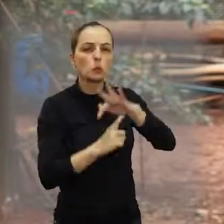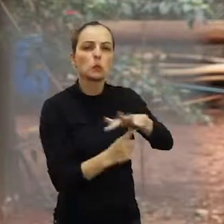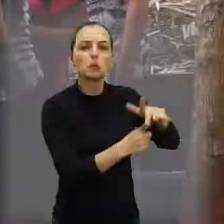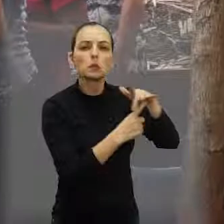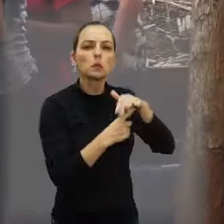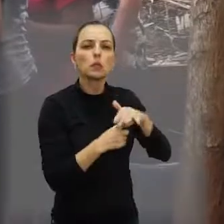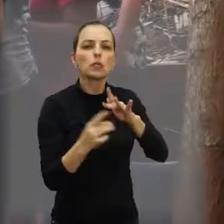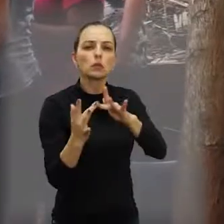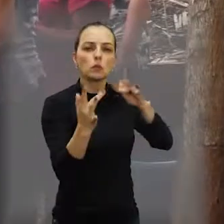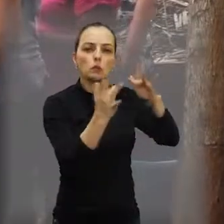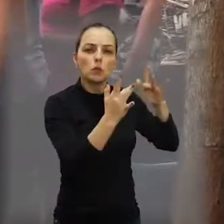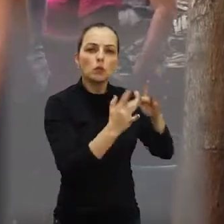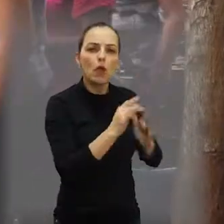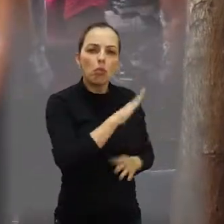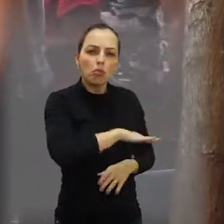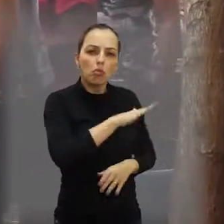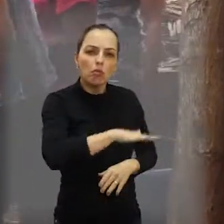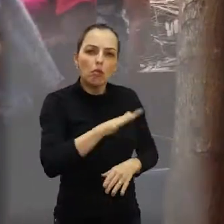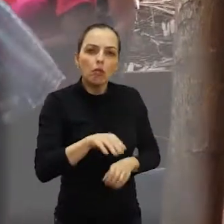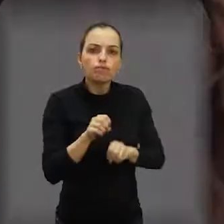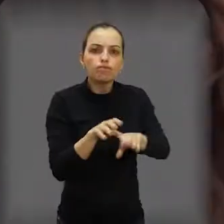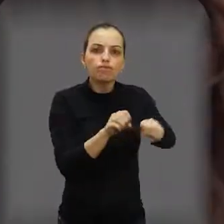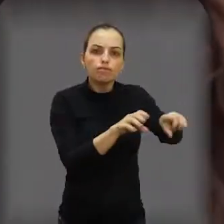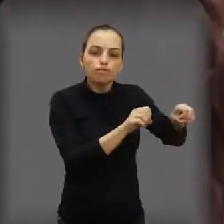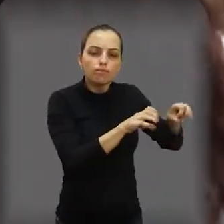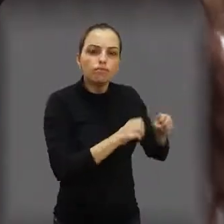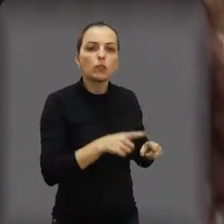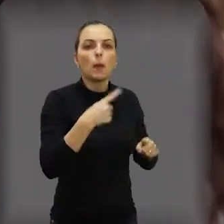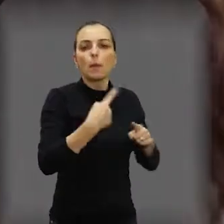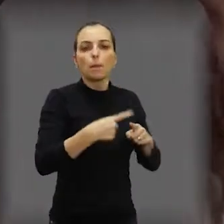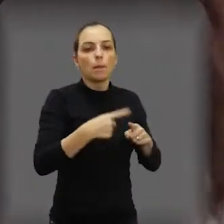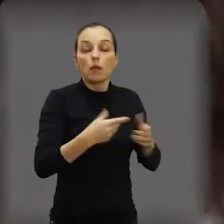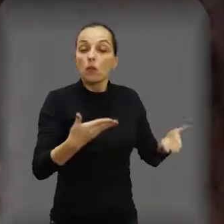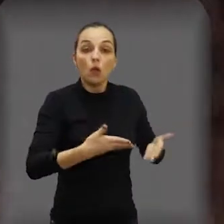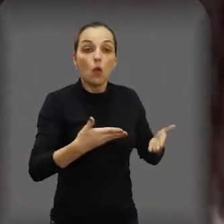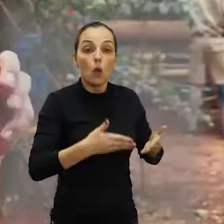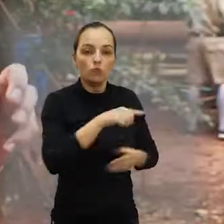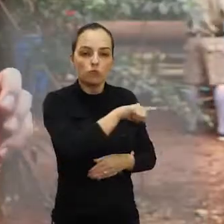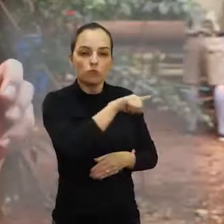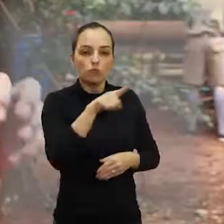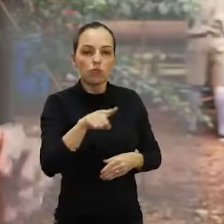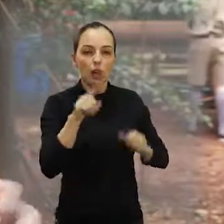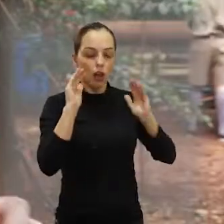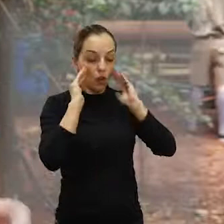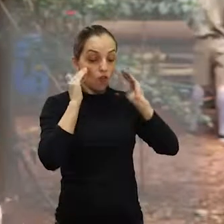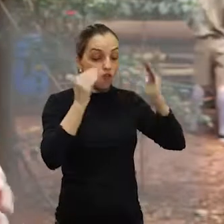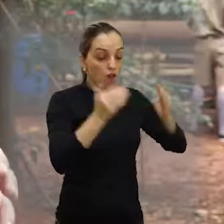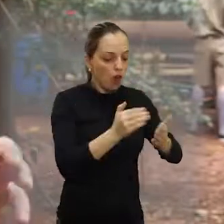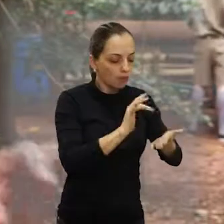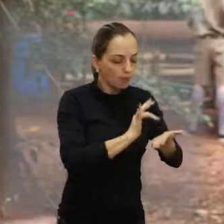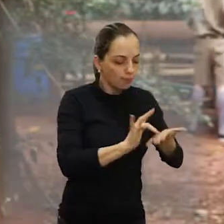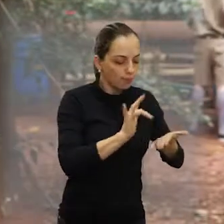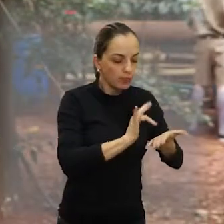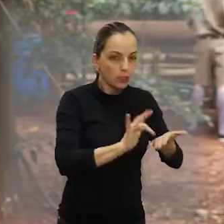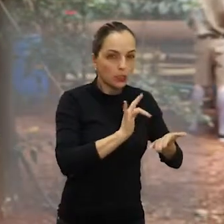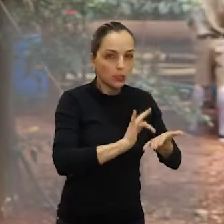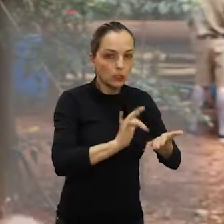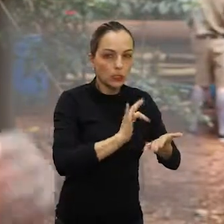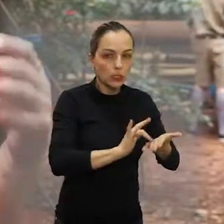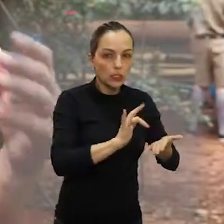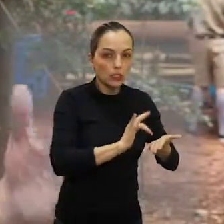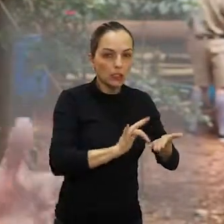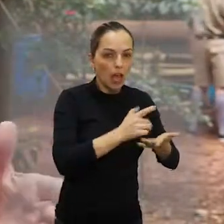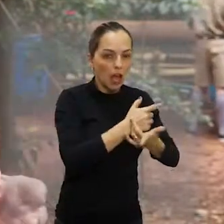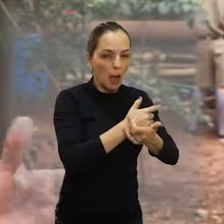putz, por que eu não posso ensinar o que eu sei, essa ligação que eu tenho, de uma forma simples com a natureza e fazer